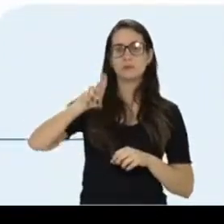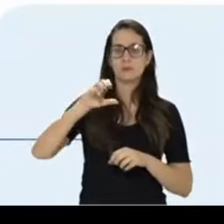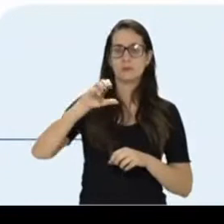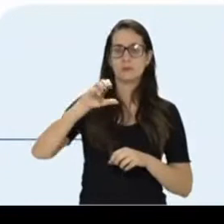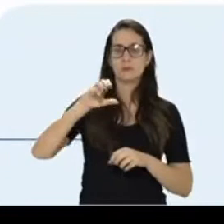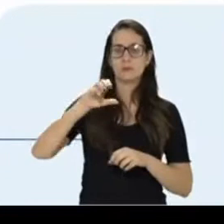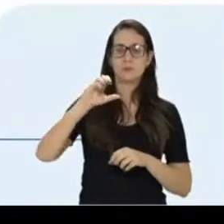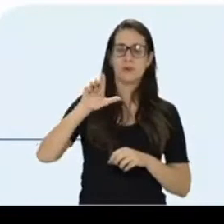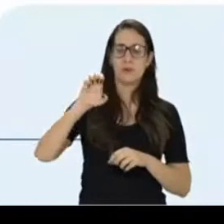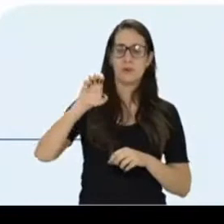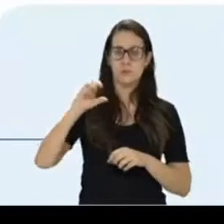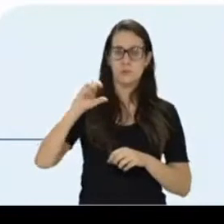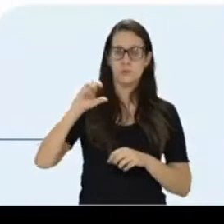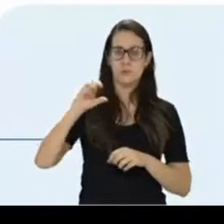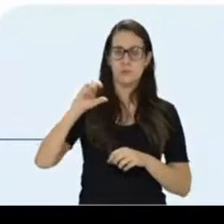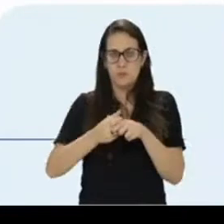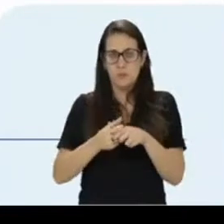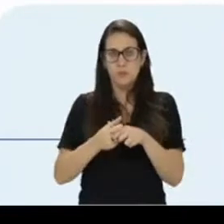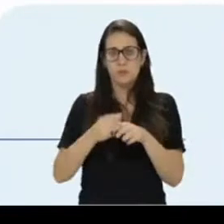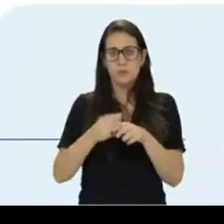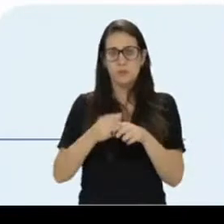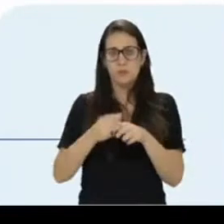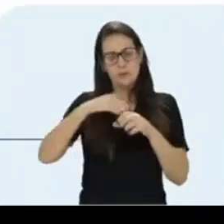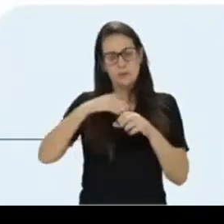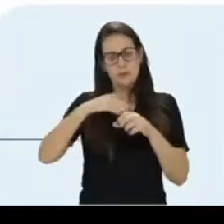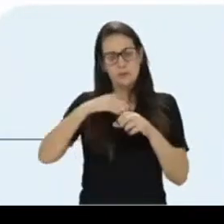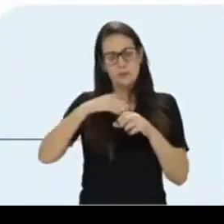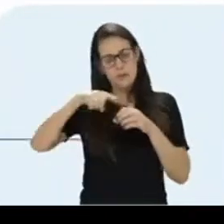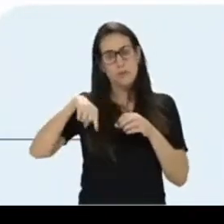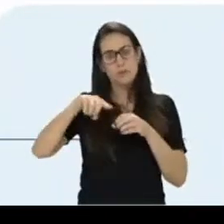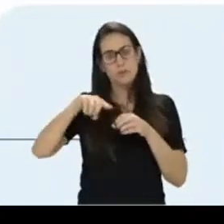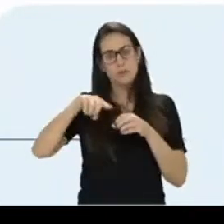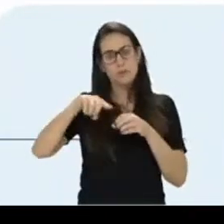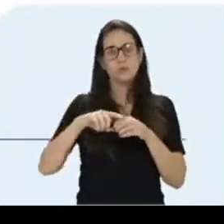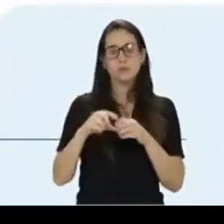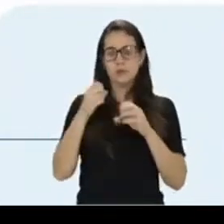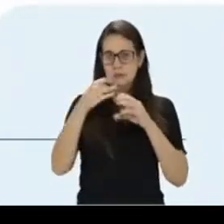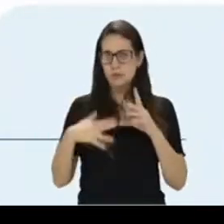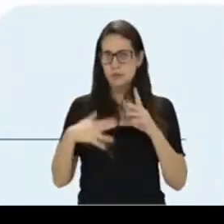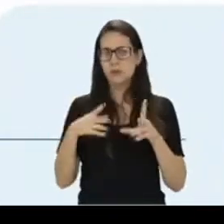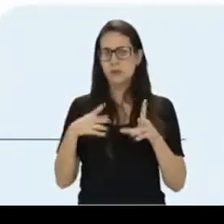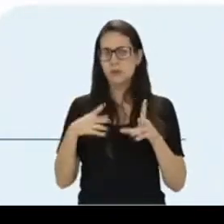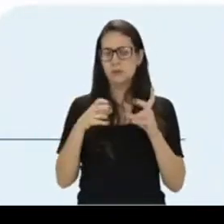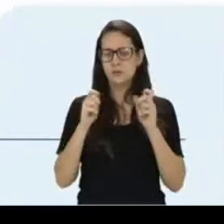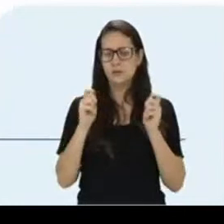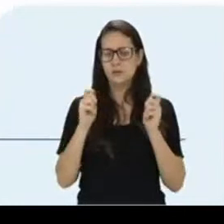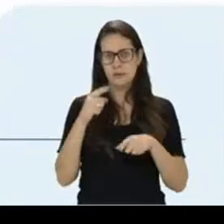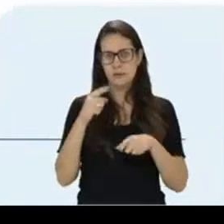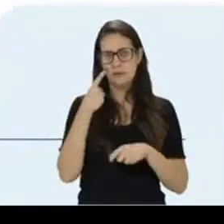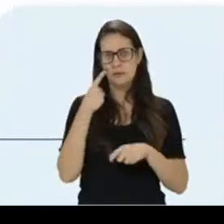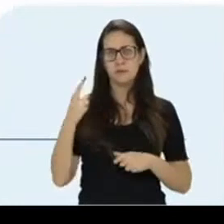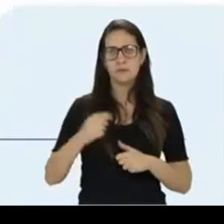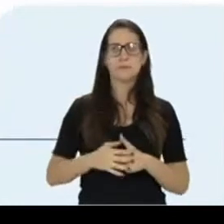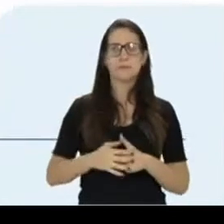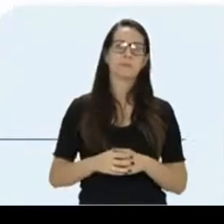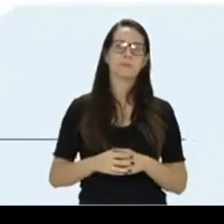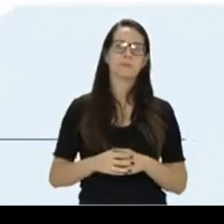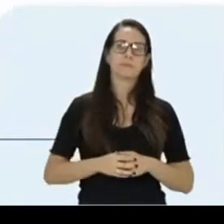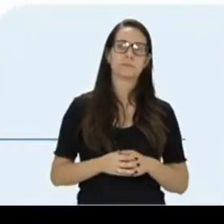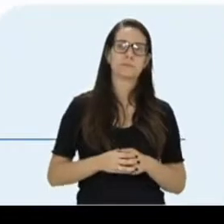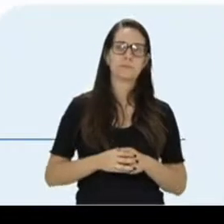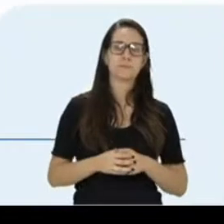observar bem a característica do envoltório nuclear. Então, o envoltório nuclear das células eucariontes, então nós só